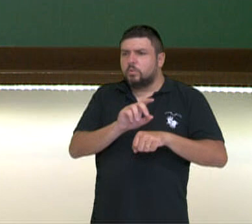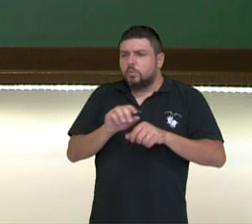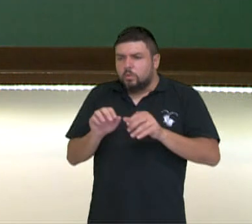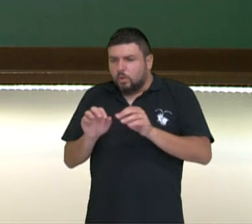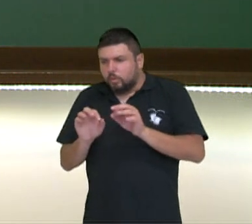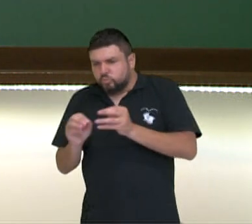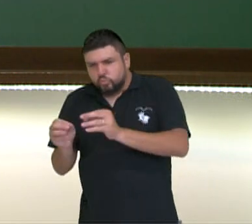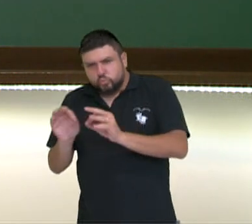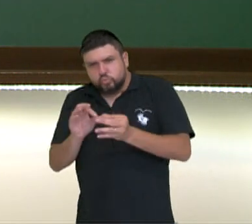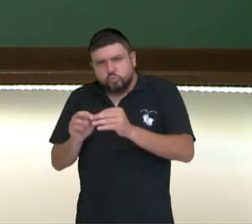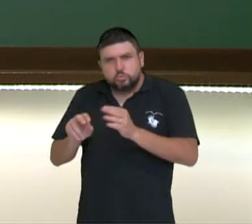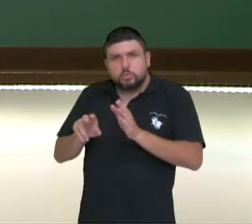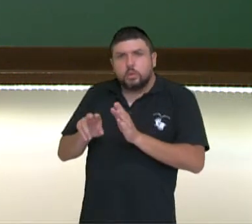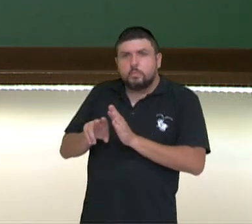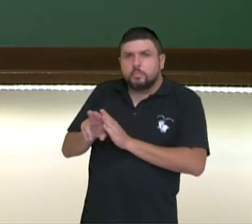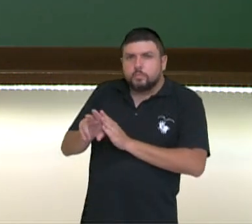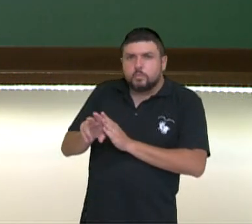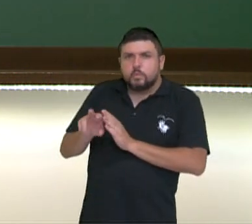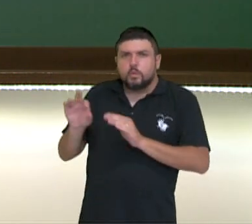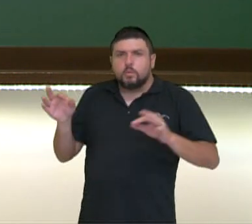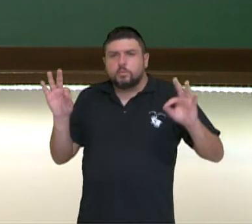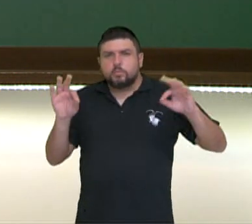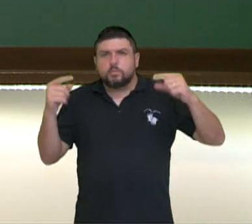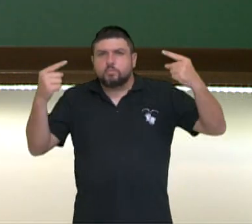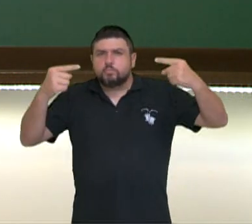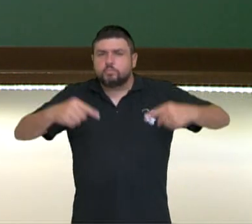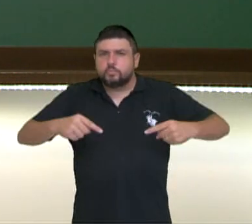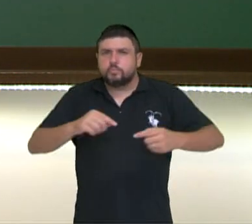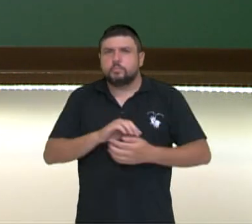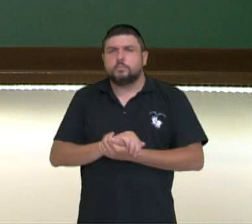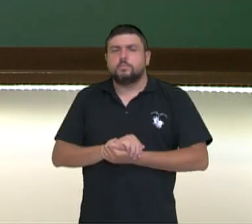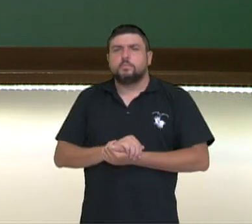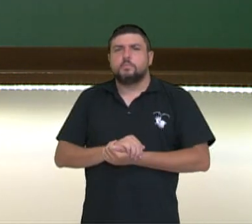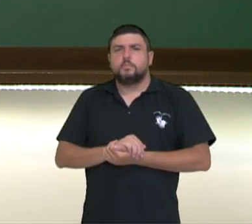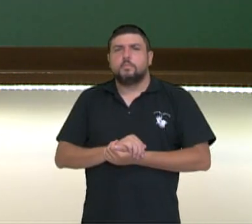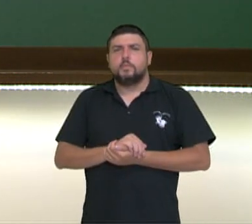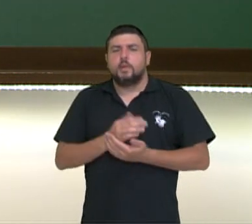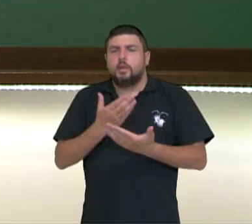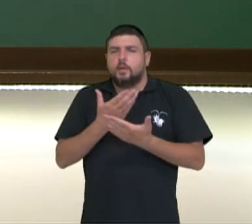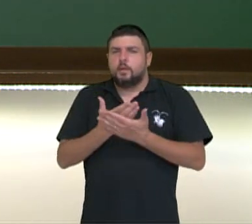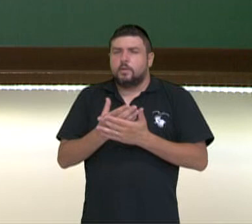mosquitos transgênicos, para prevenção. Belezinha? E nesta aula seria